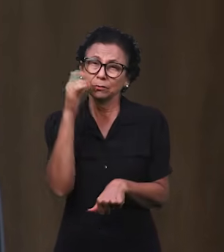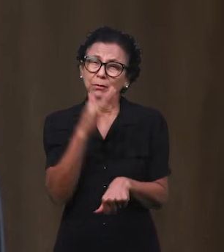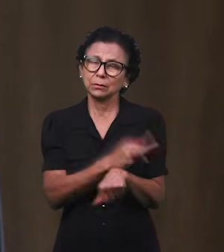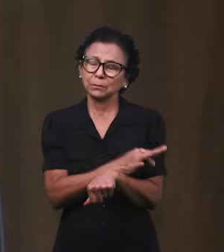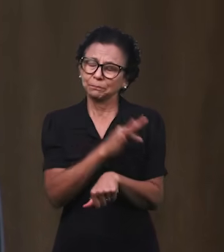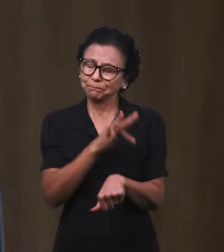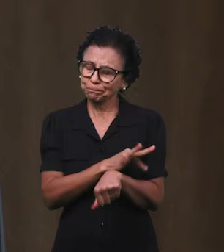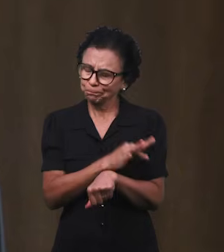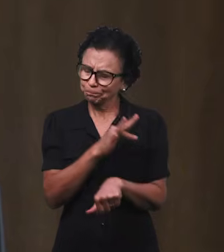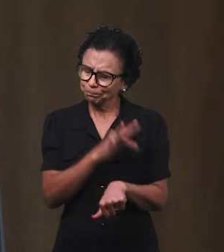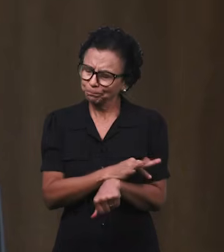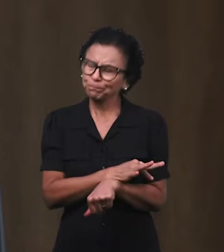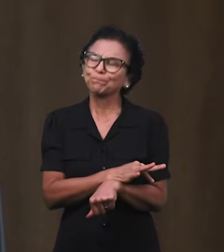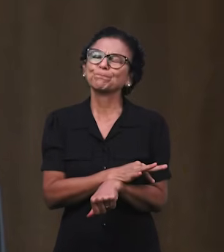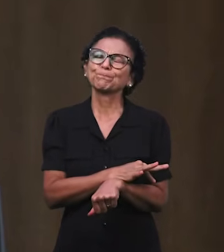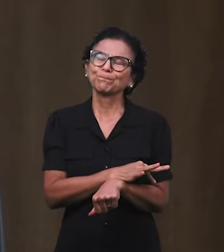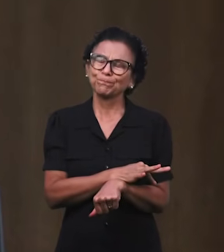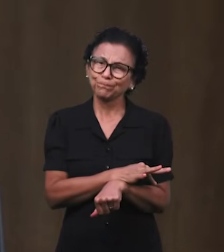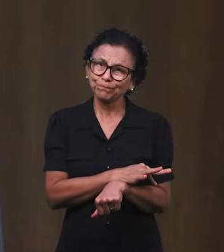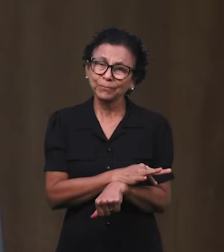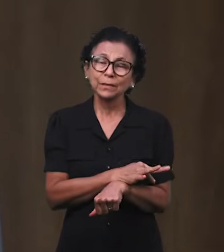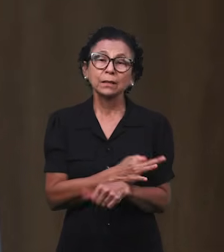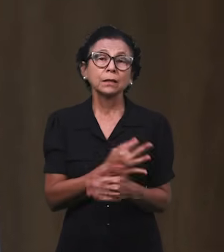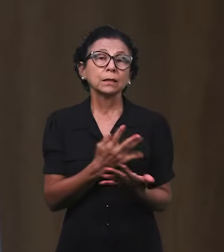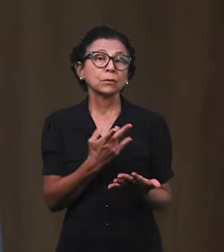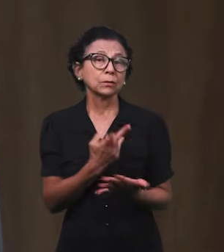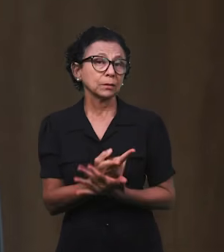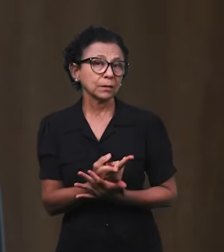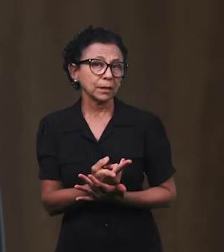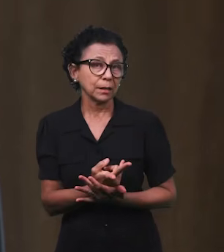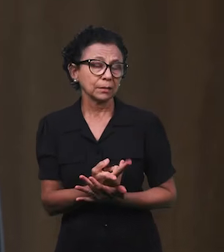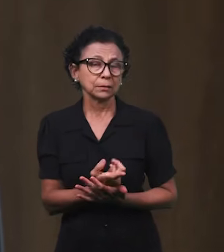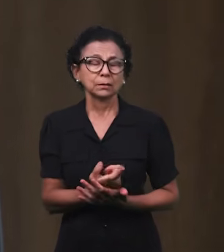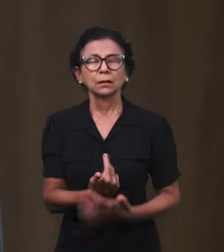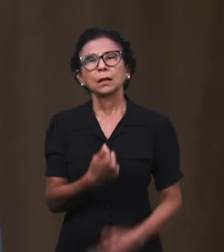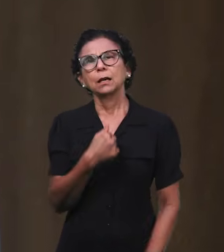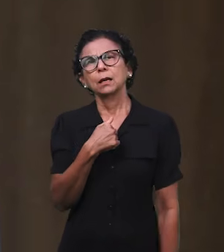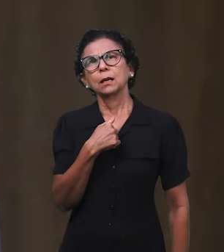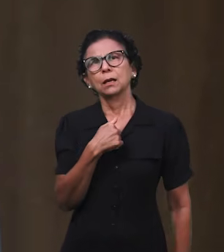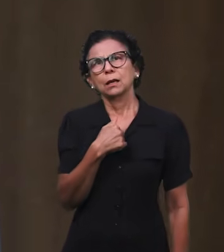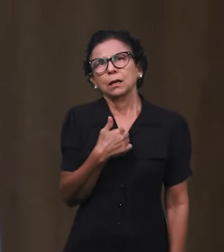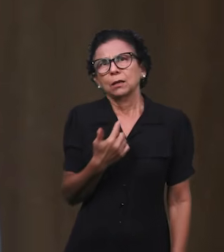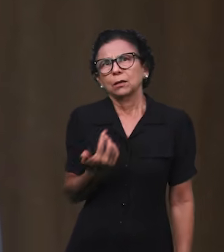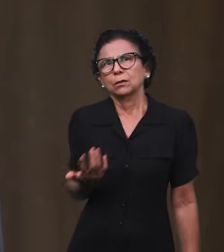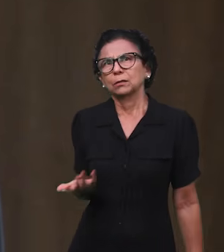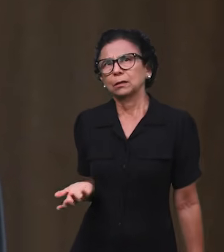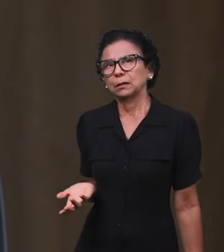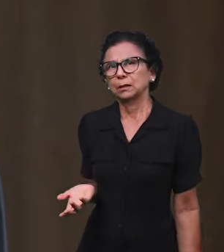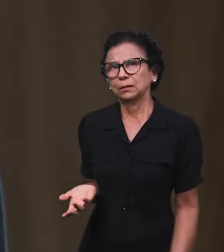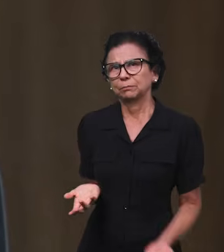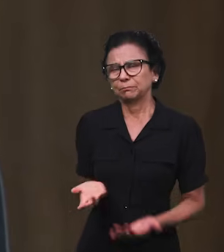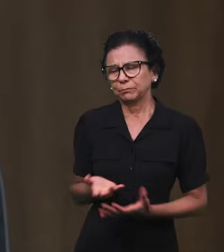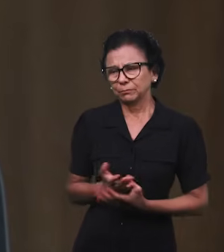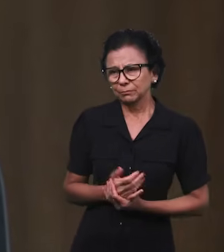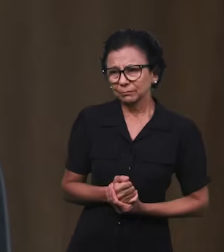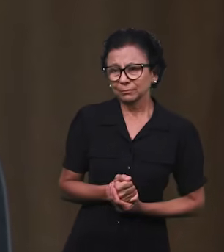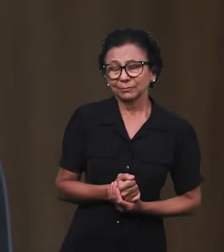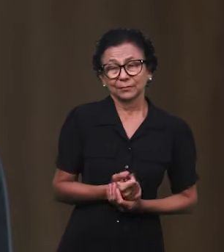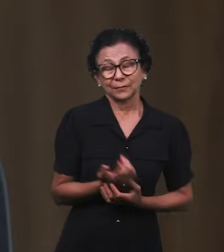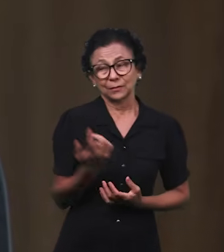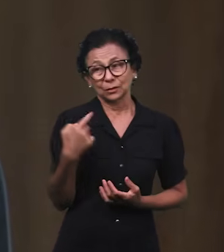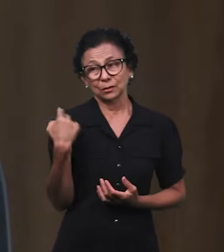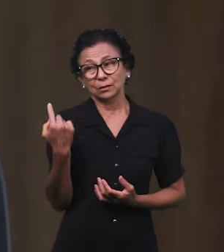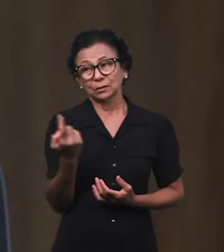insuportável. Então, o que ocorre? Eu, como você disse, né? A gente